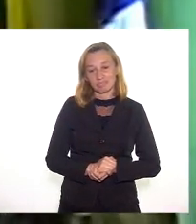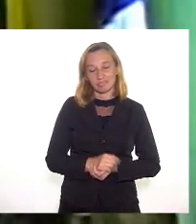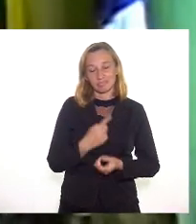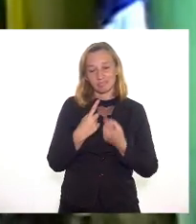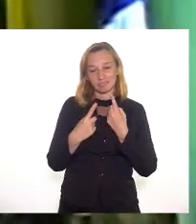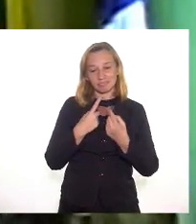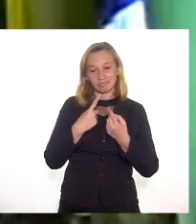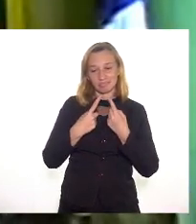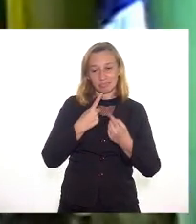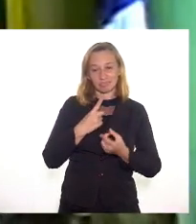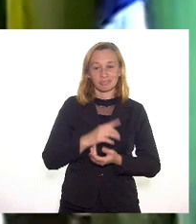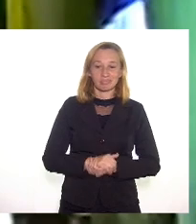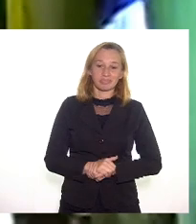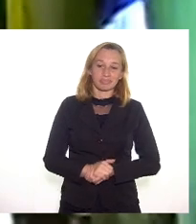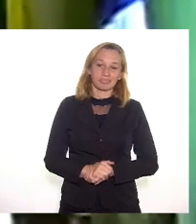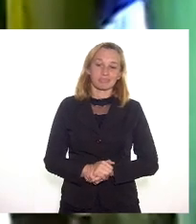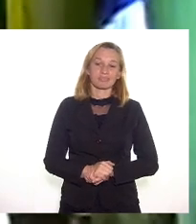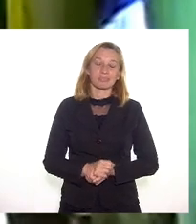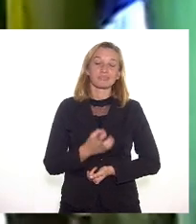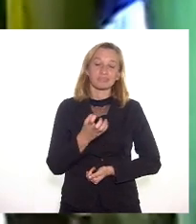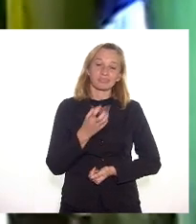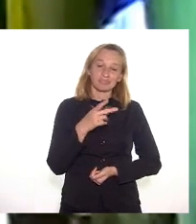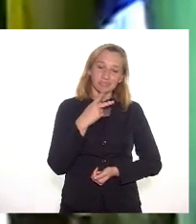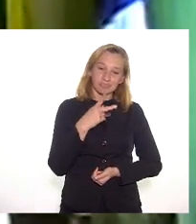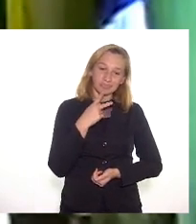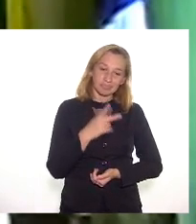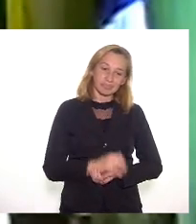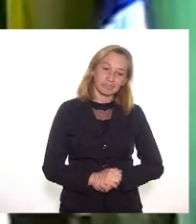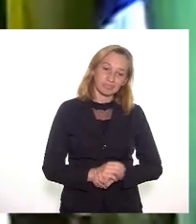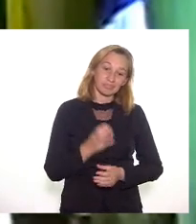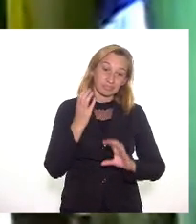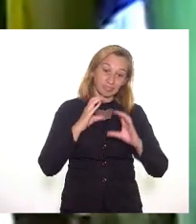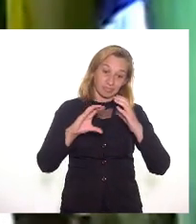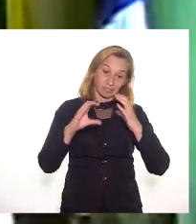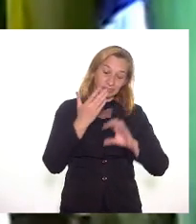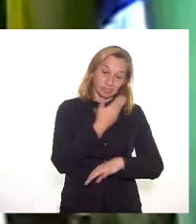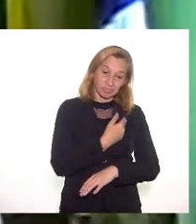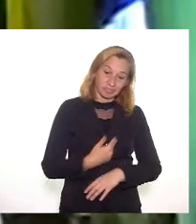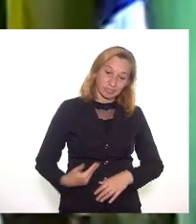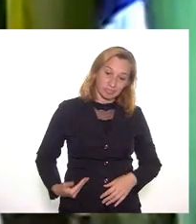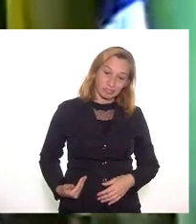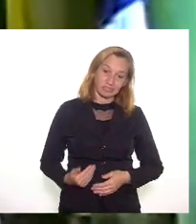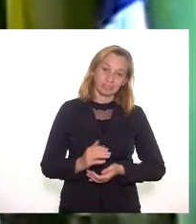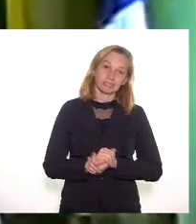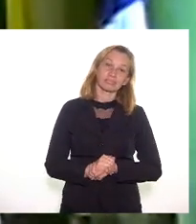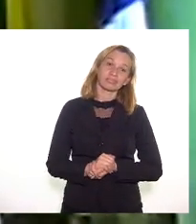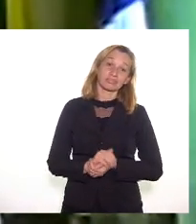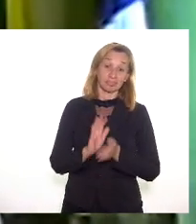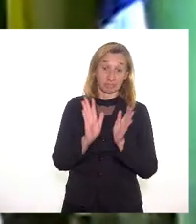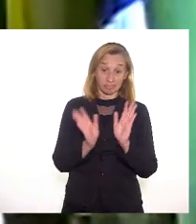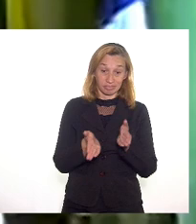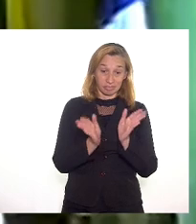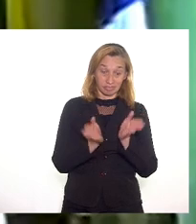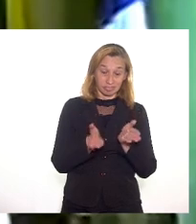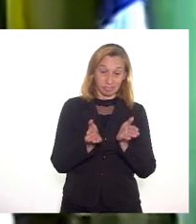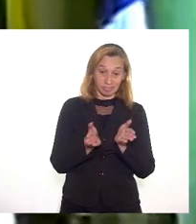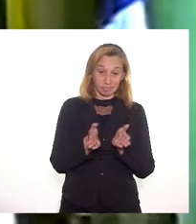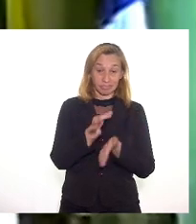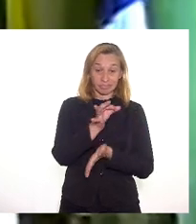discussão. quero dizer que o cantor governador que hoje é